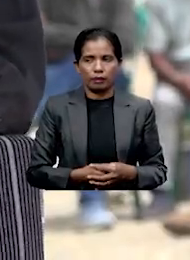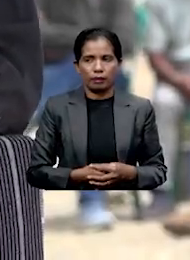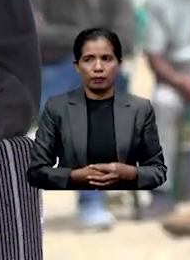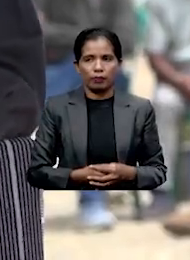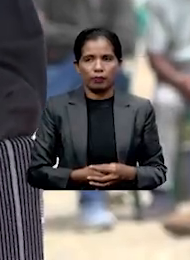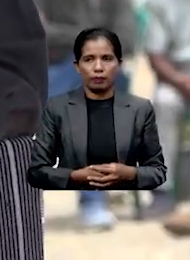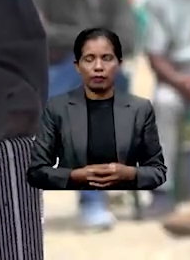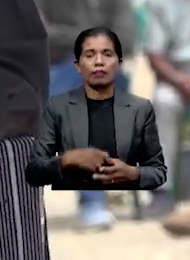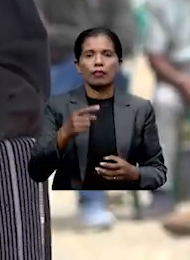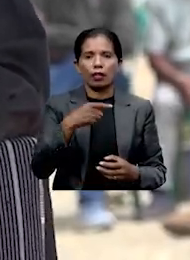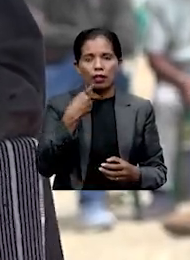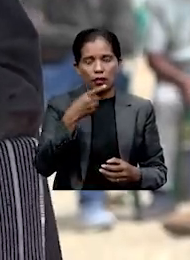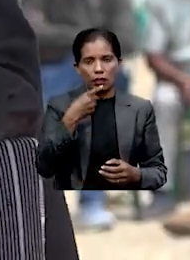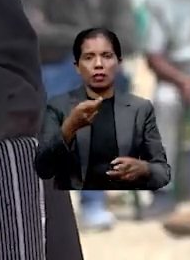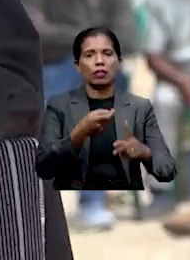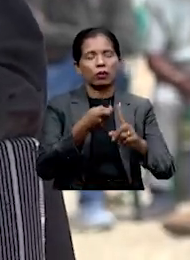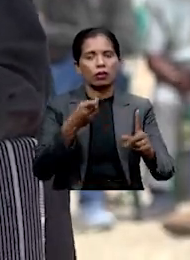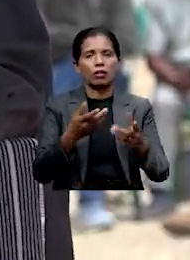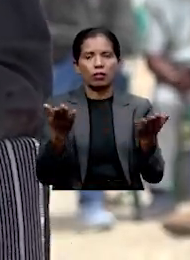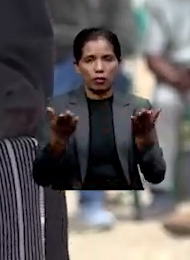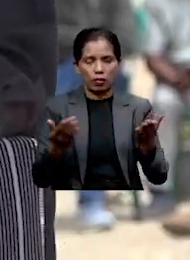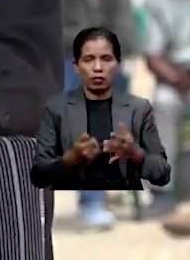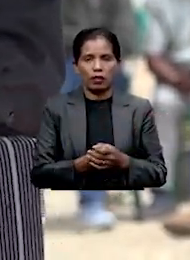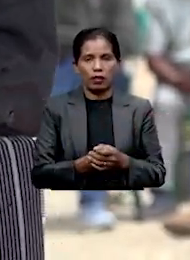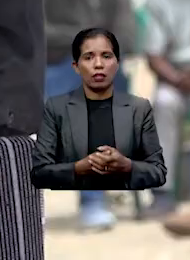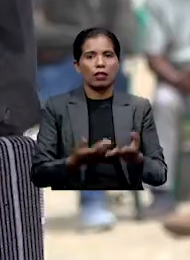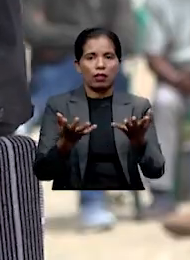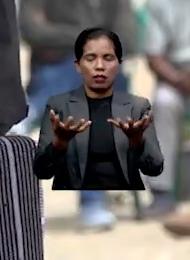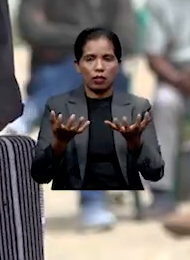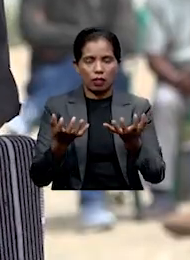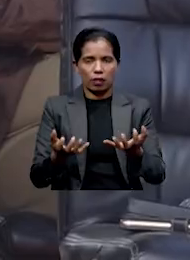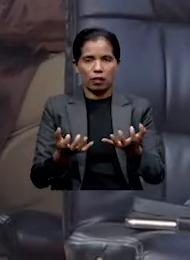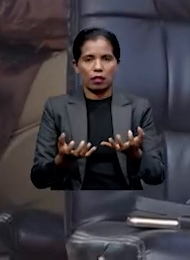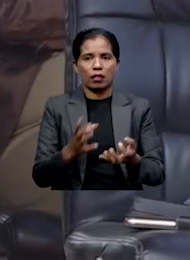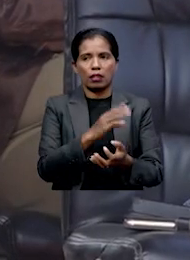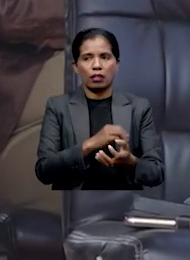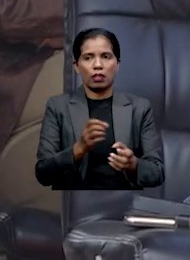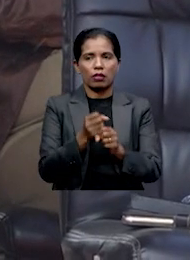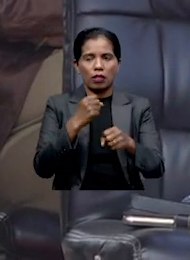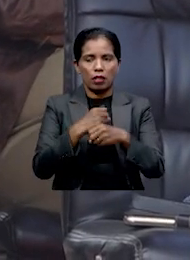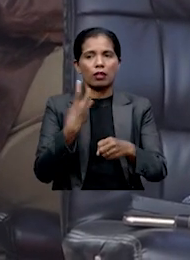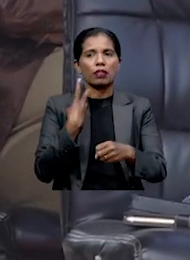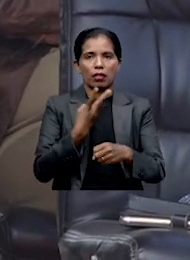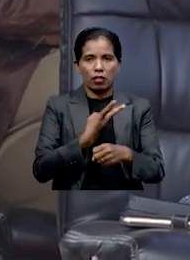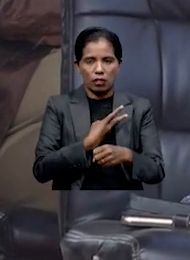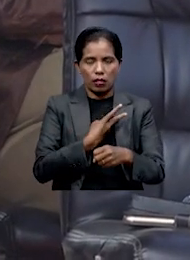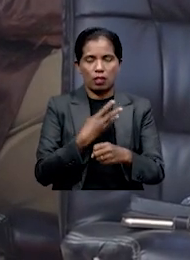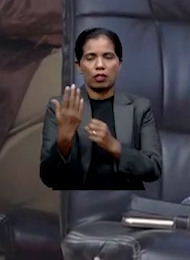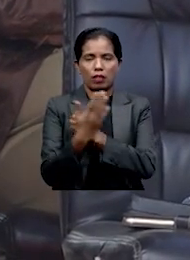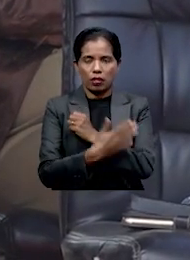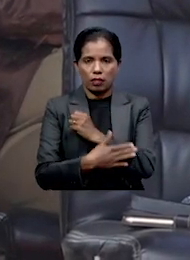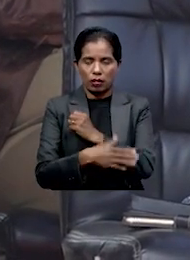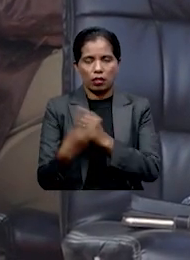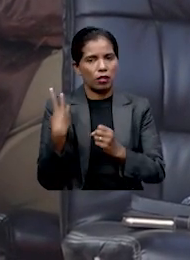Sede, vai justi na bede, a cara, a tragau ita na rain, ita se lá